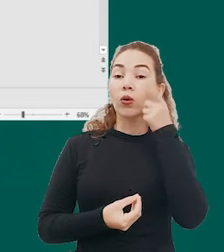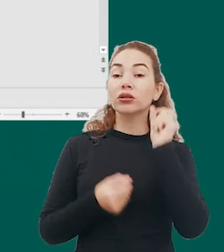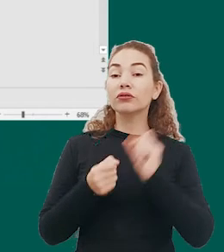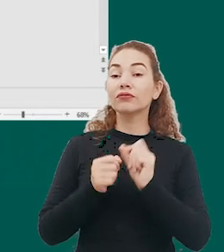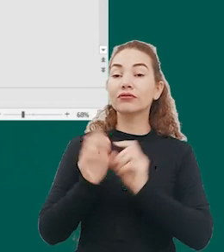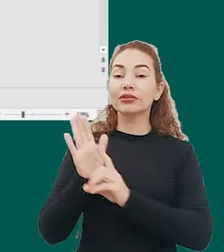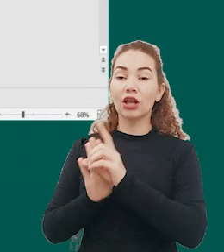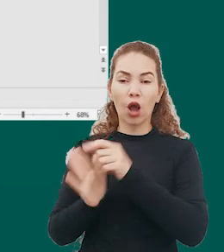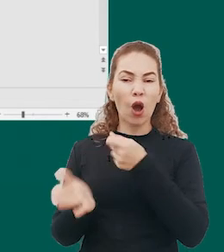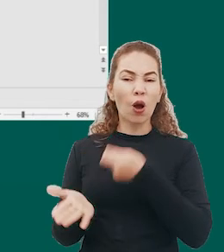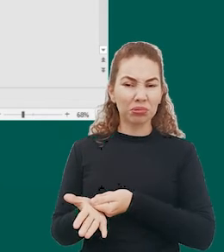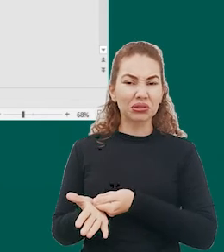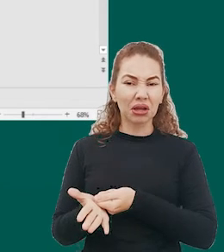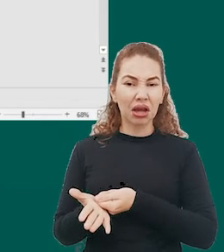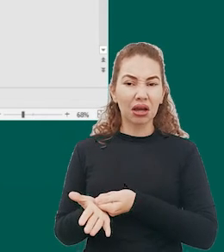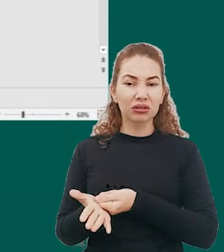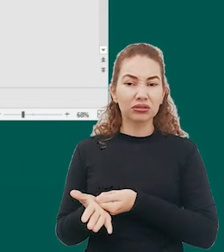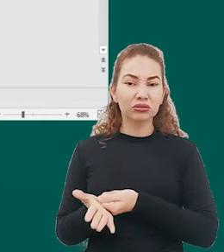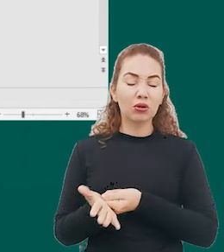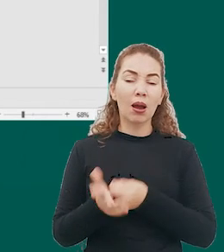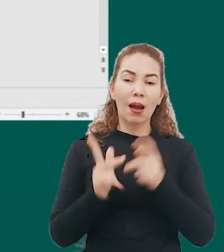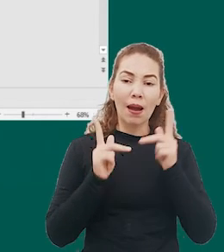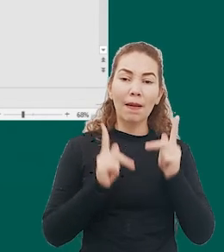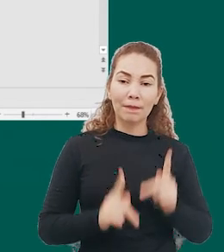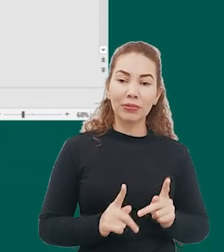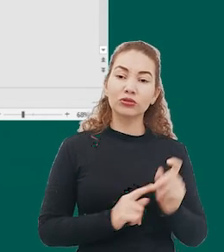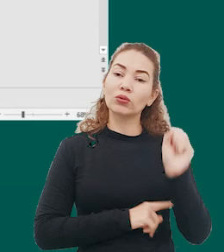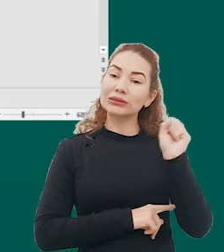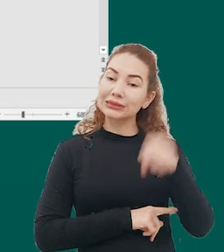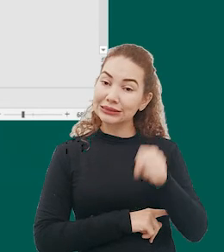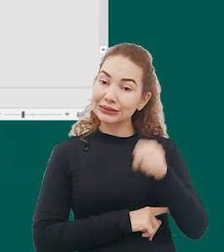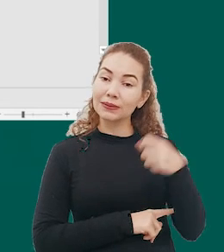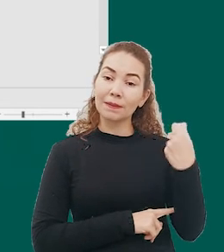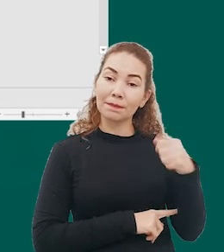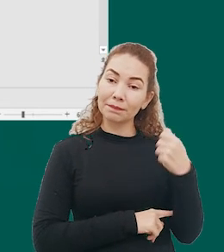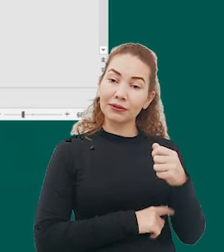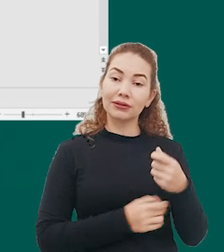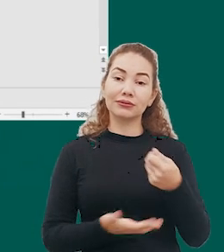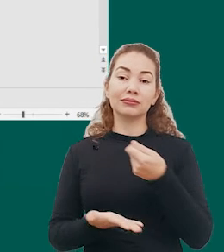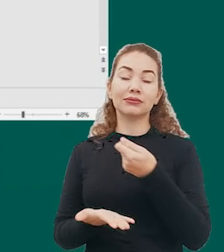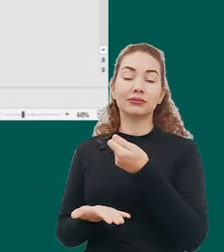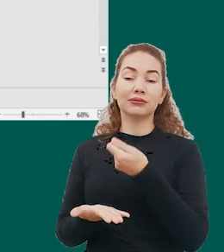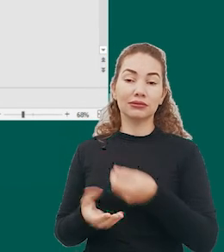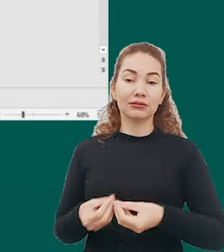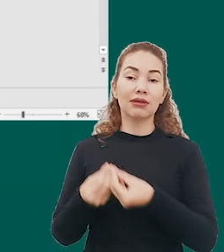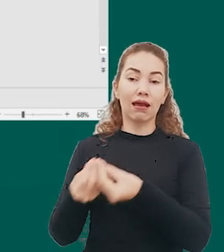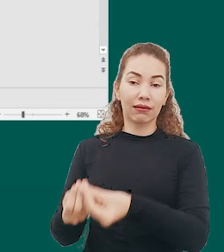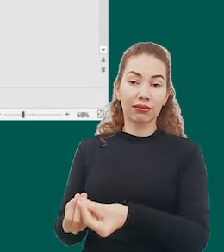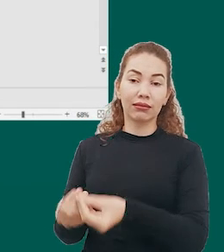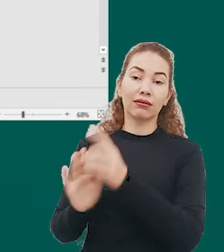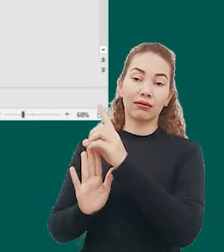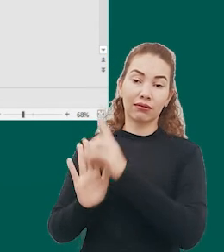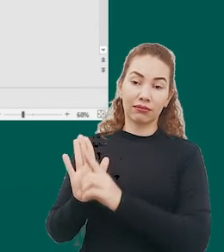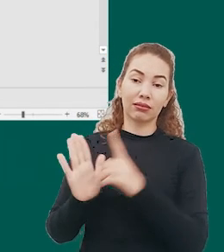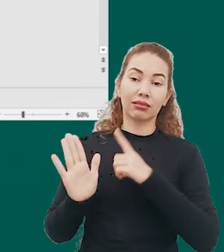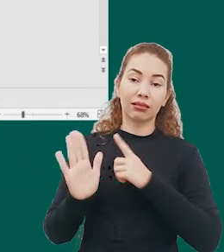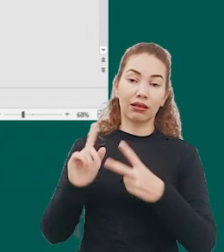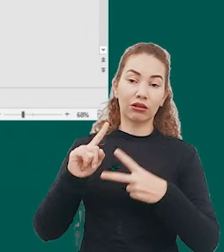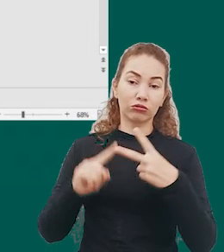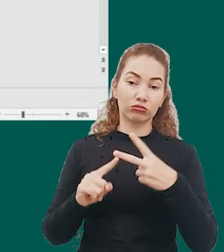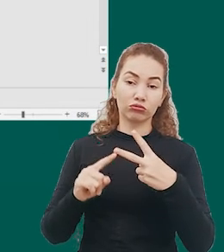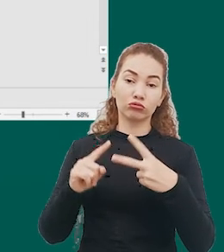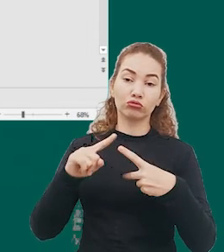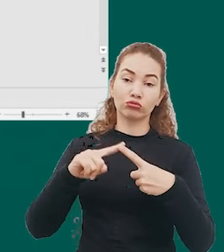está obrigado? A pessoa física, sim, pessoal, ela precisa declarar. Bom, nós temos duas condições de